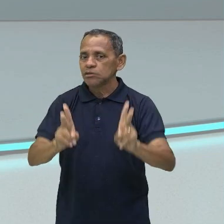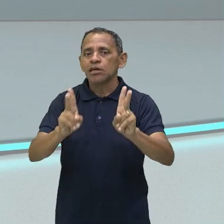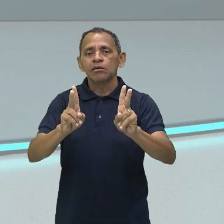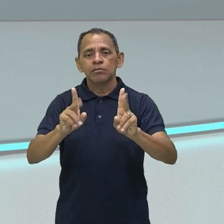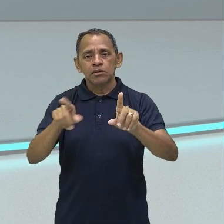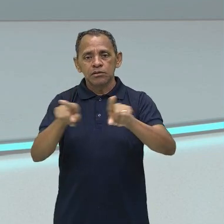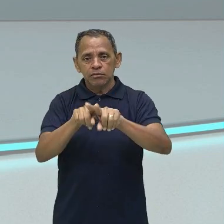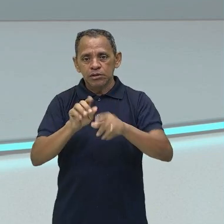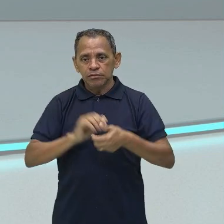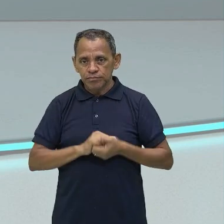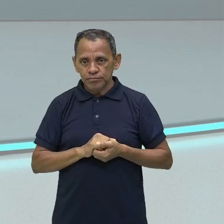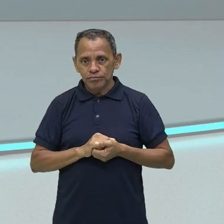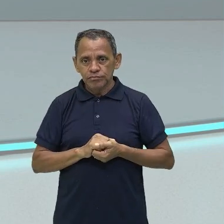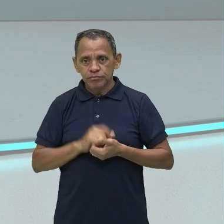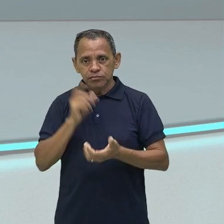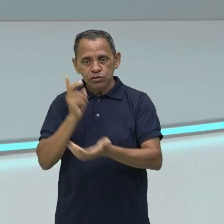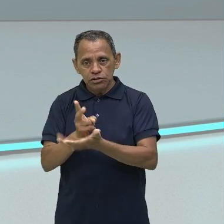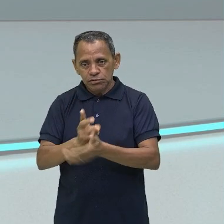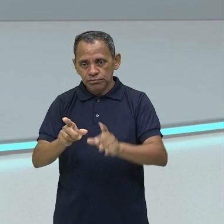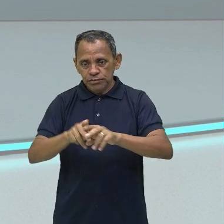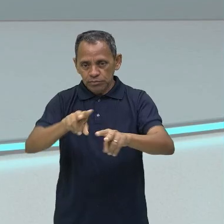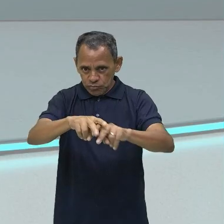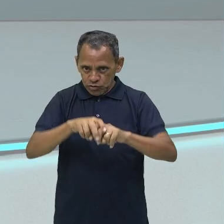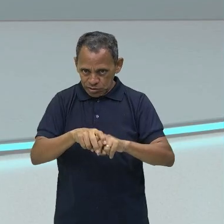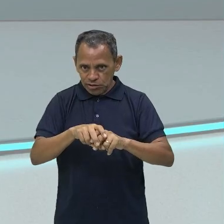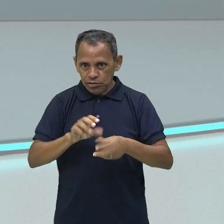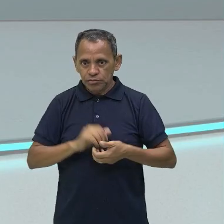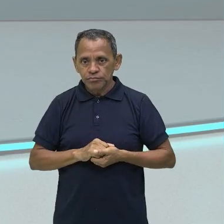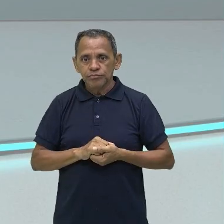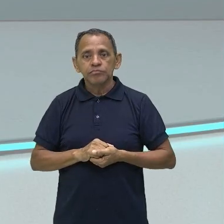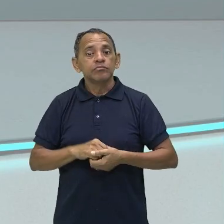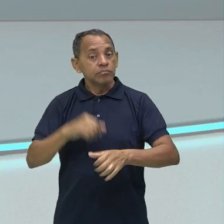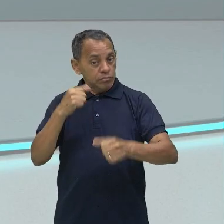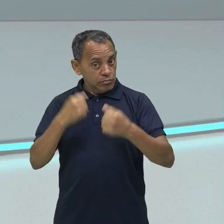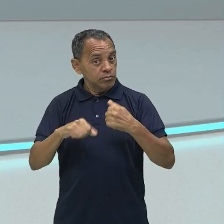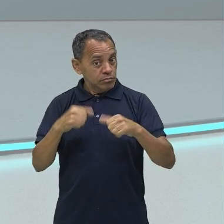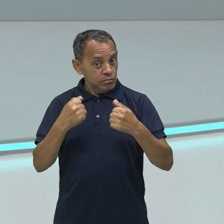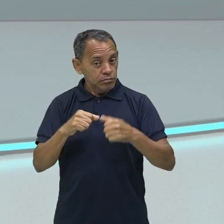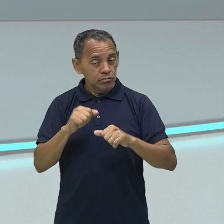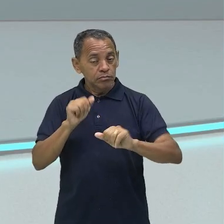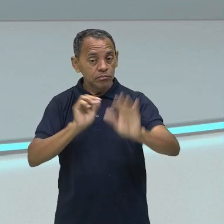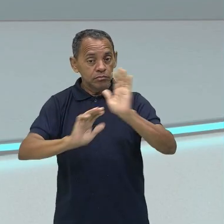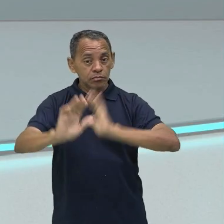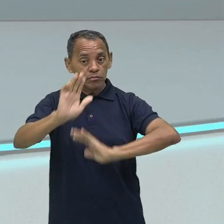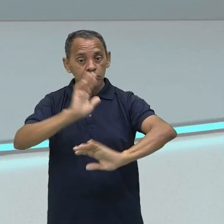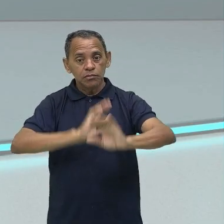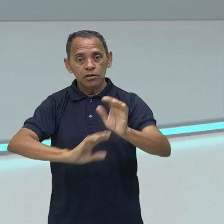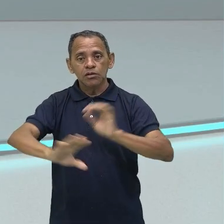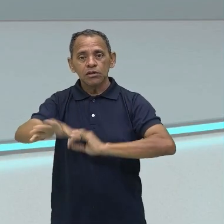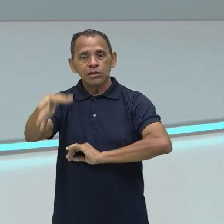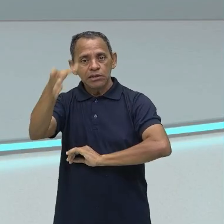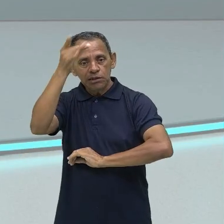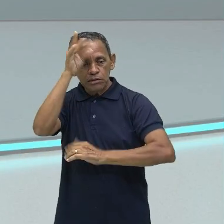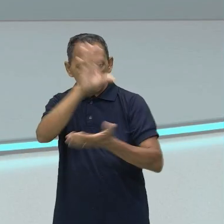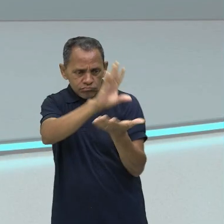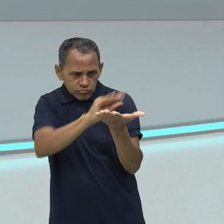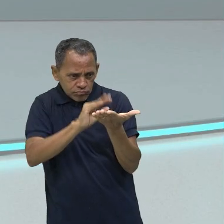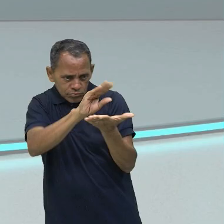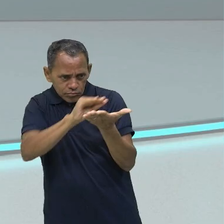mensagem. Por isso que nós temos que ter cuidado com aquilo que nós estamos nos alimentando,